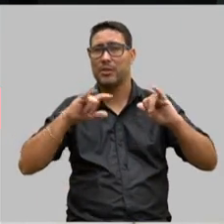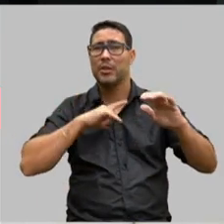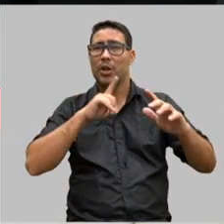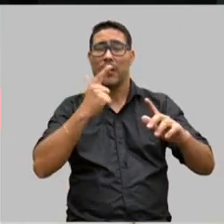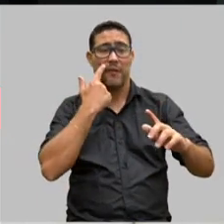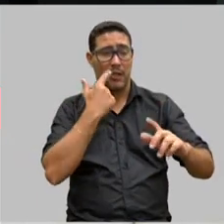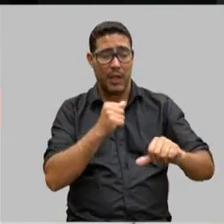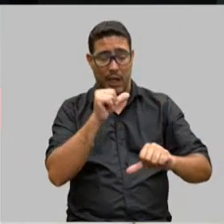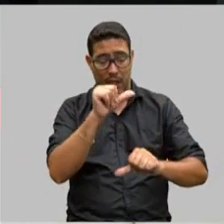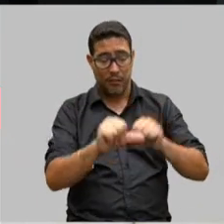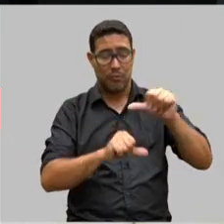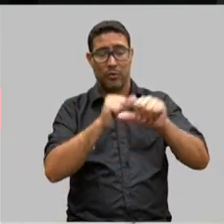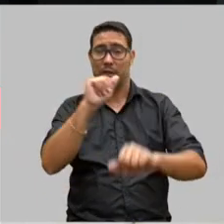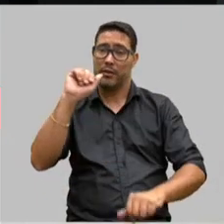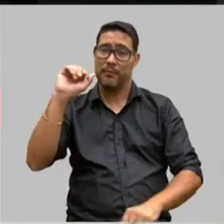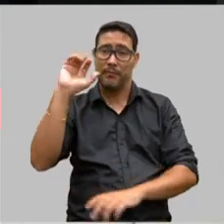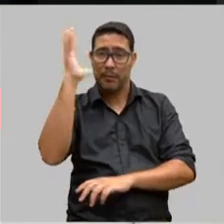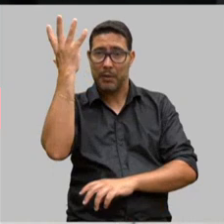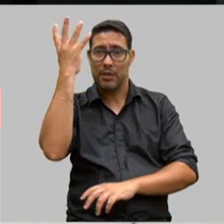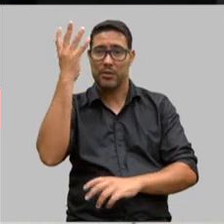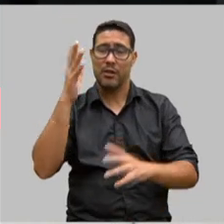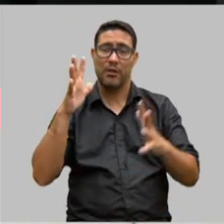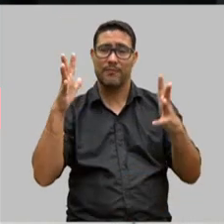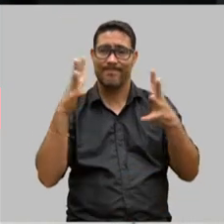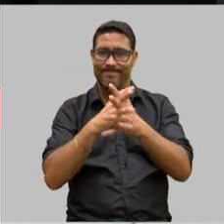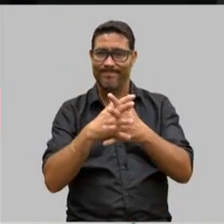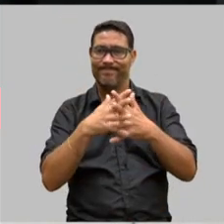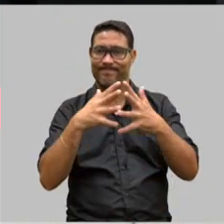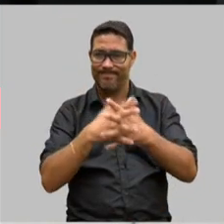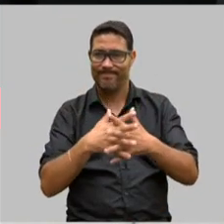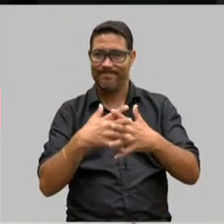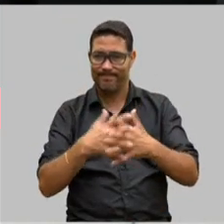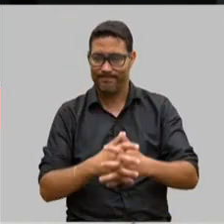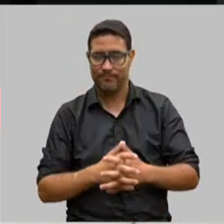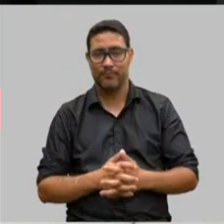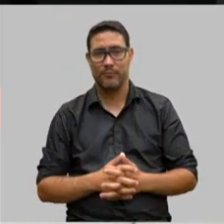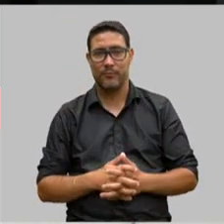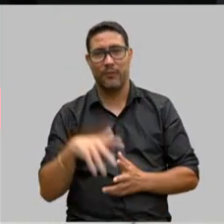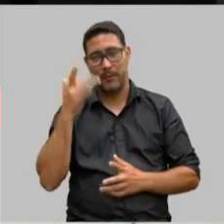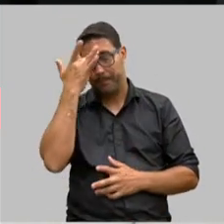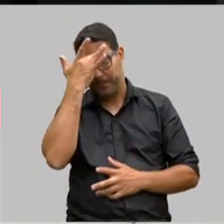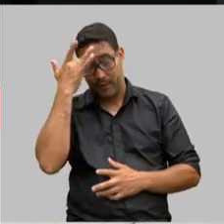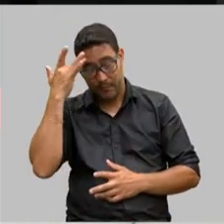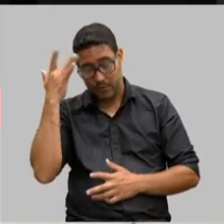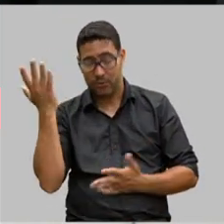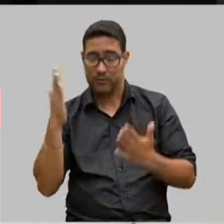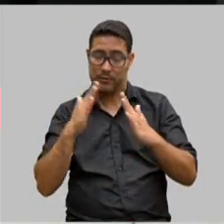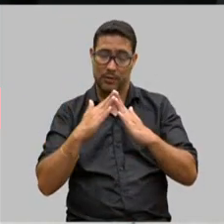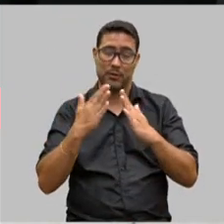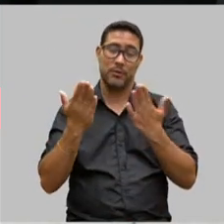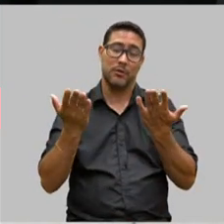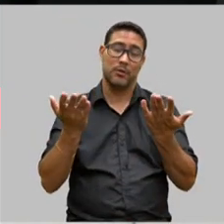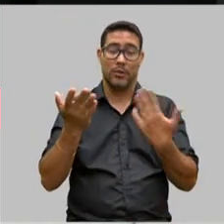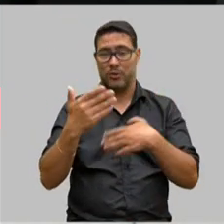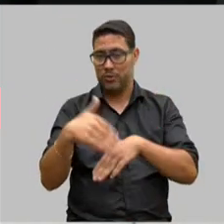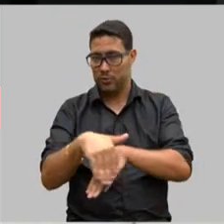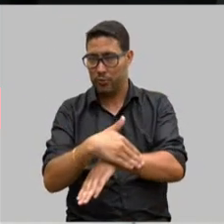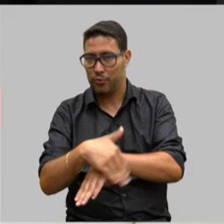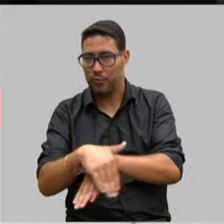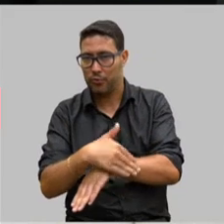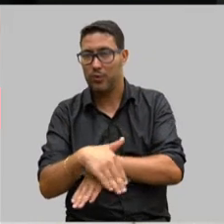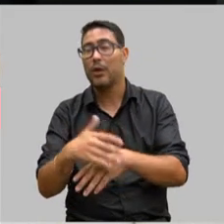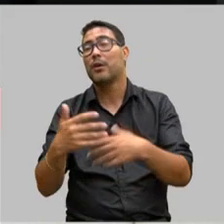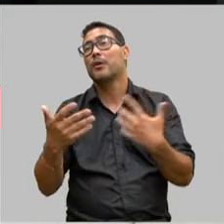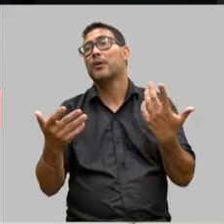mudanças climáticas estão impactando. Impactam as pessoas em situação de rua, os agricultores, não só os grandes,